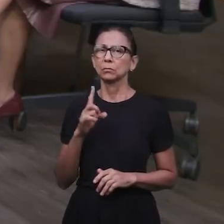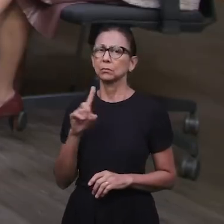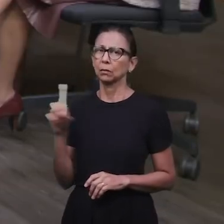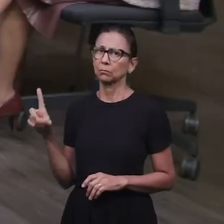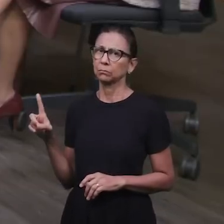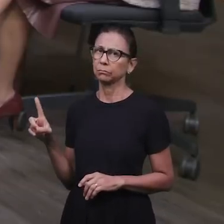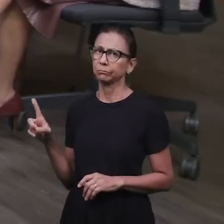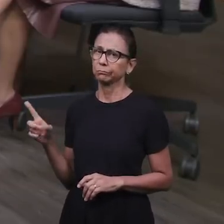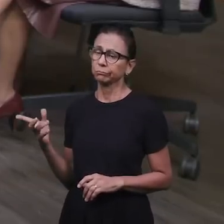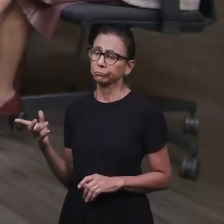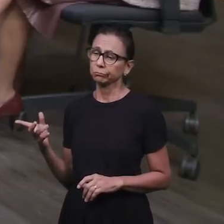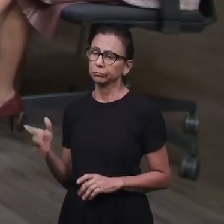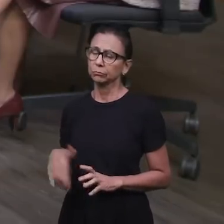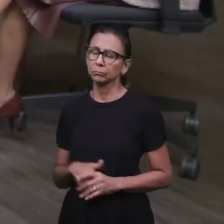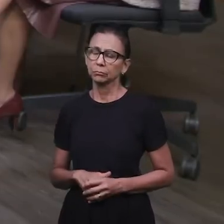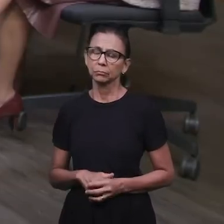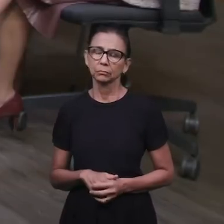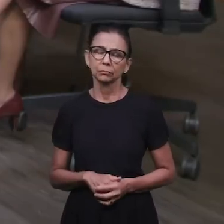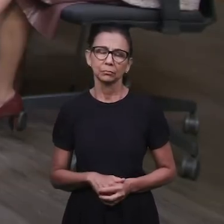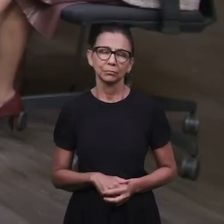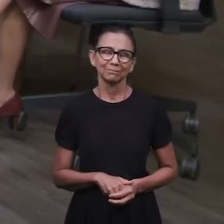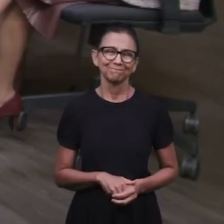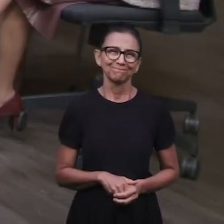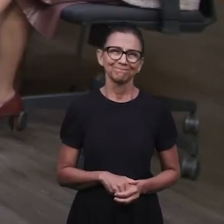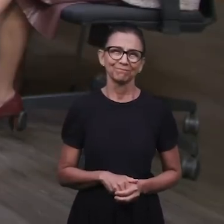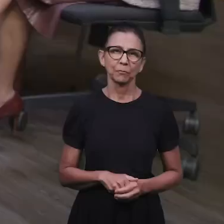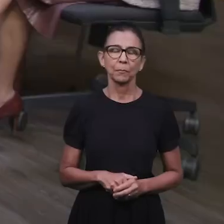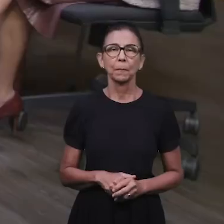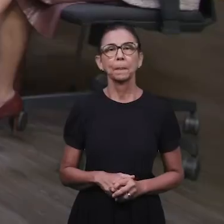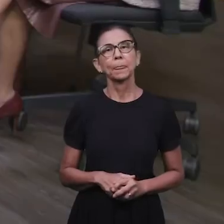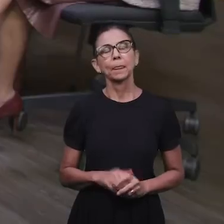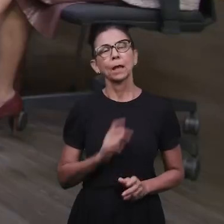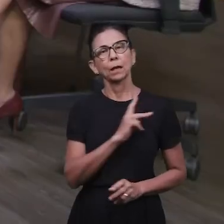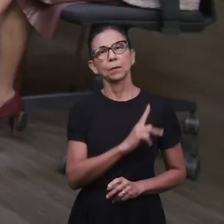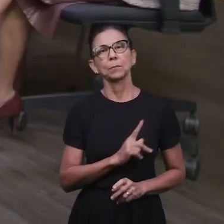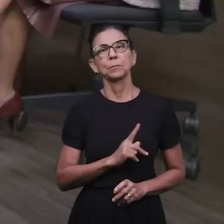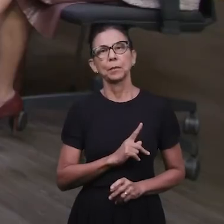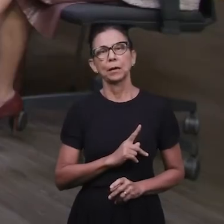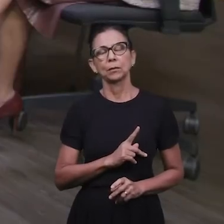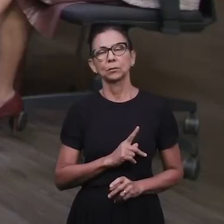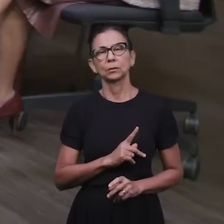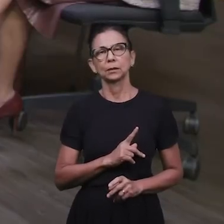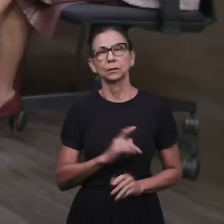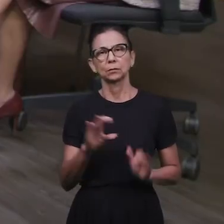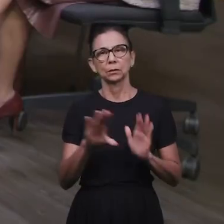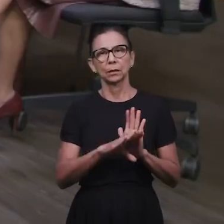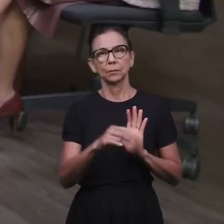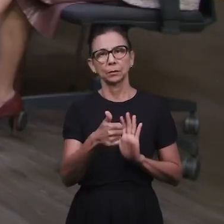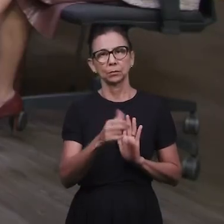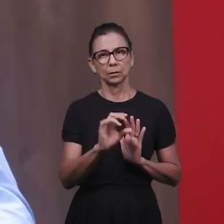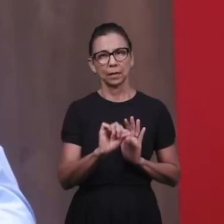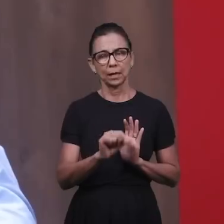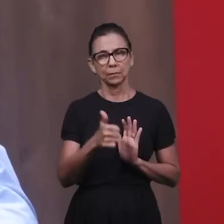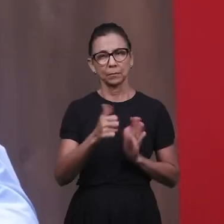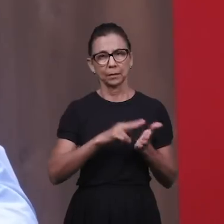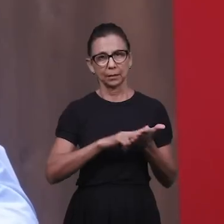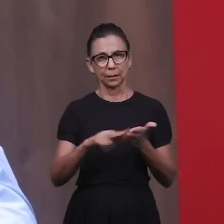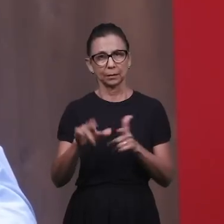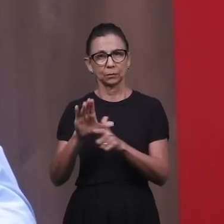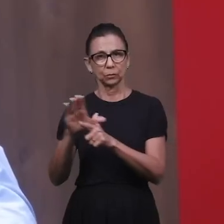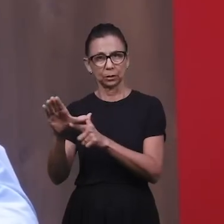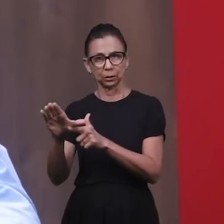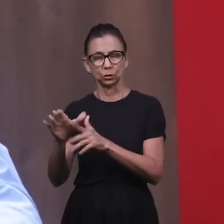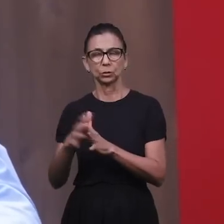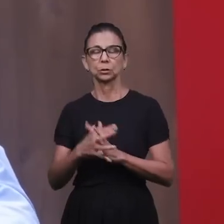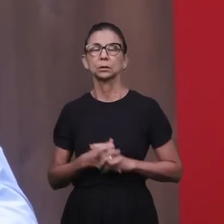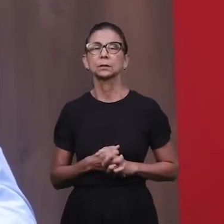que é o texto que nós estamos usando. Paulo vai usar no capítulo 10 da primeira carta aos Coríntios, ele vai